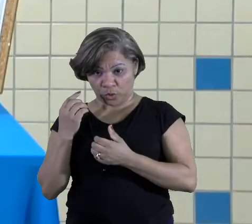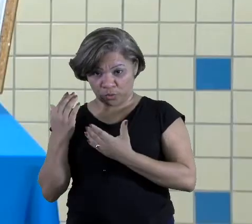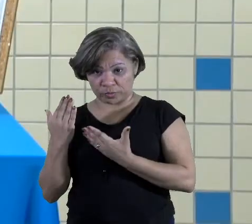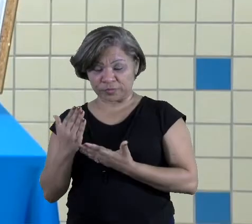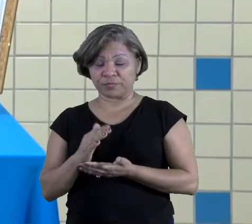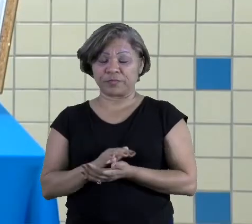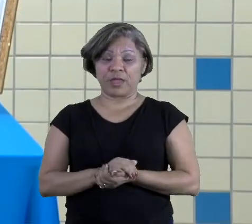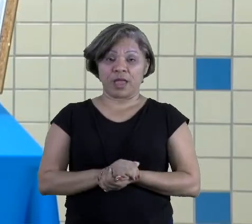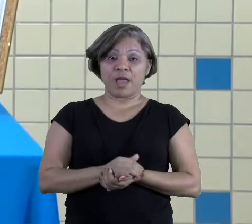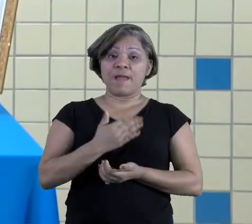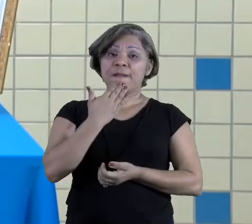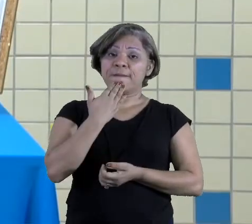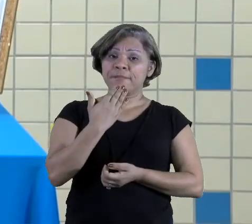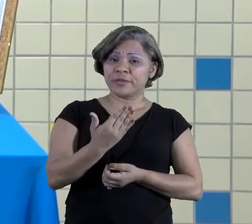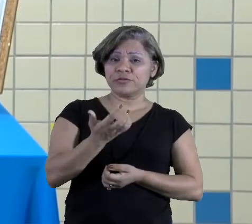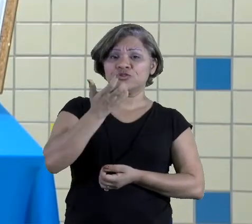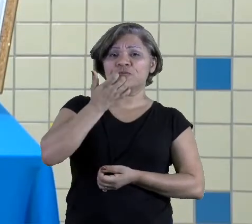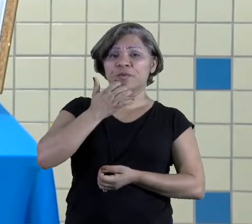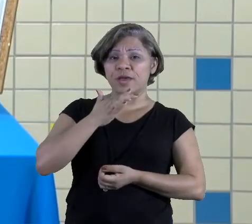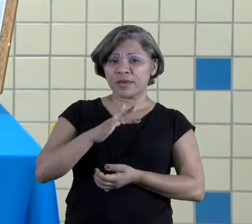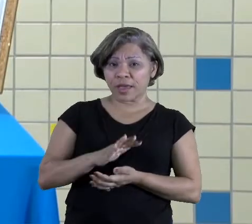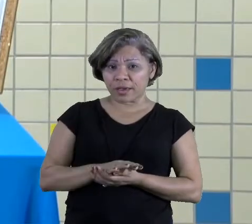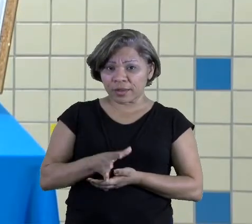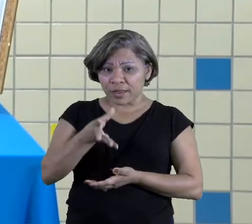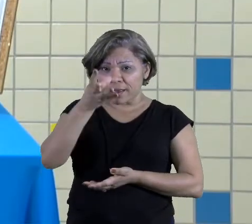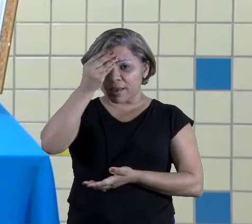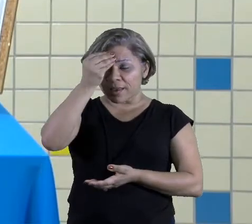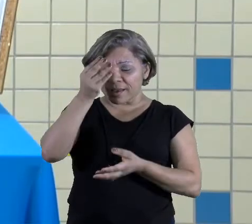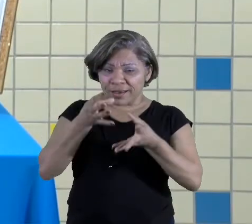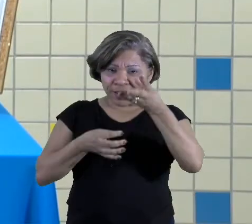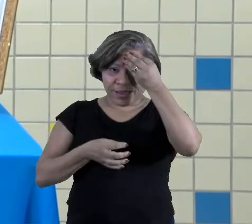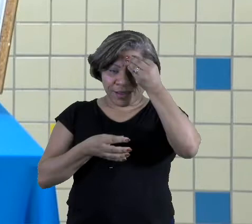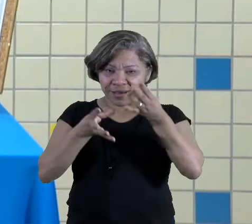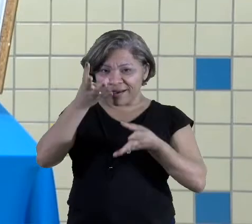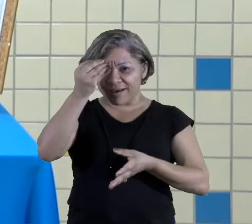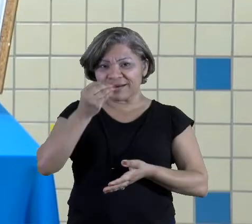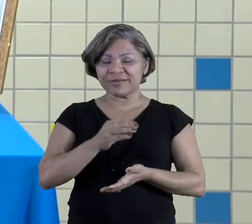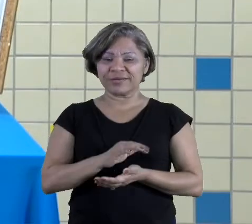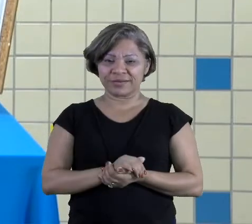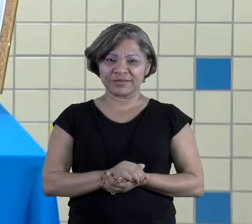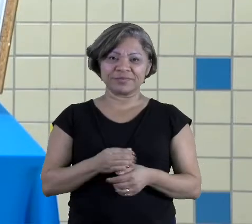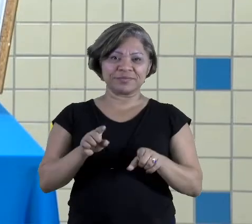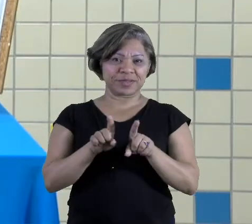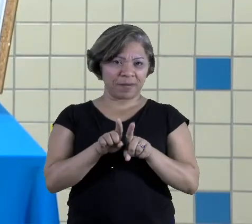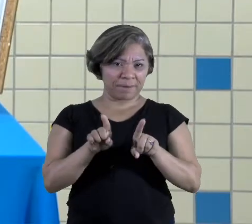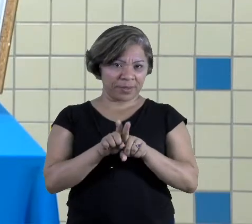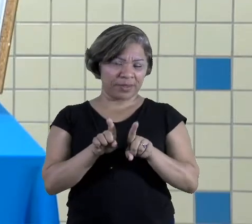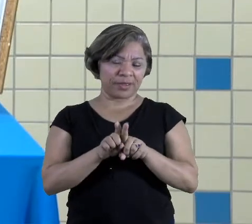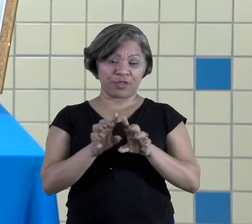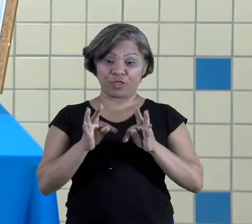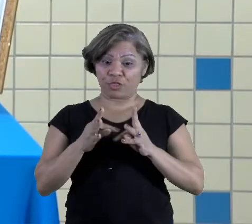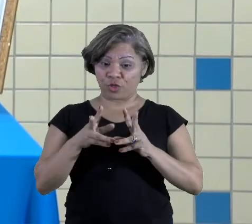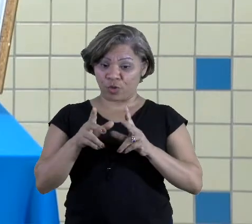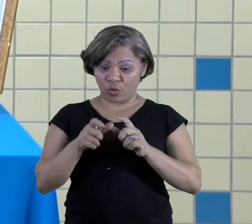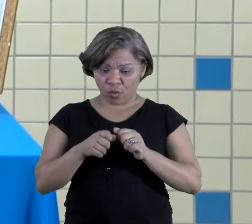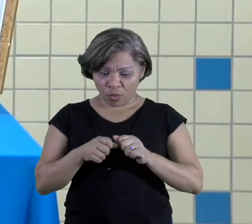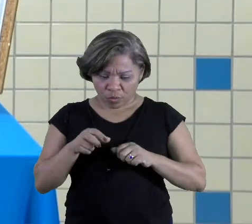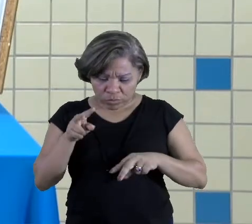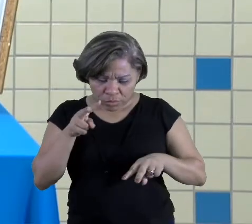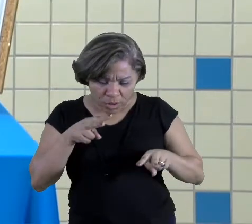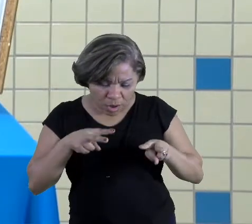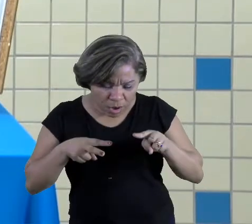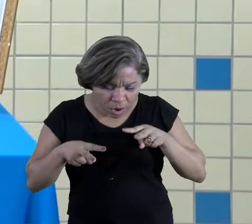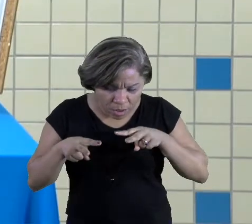criança memorize. E você adulto ou os outros membros da família que vão jogar também. Todos memorizam